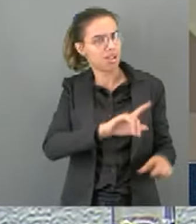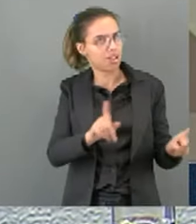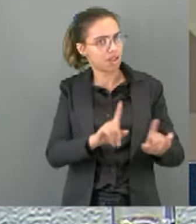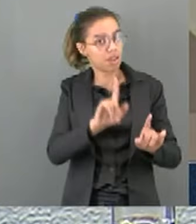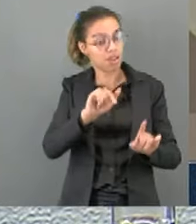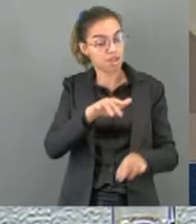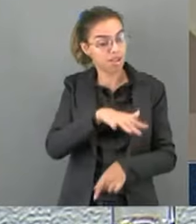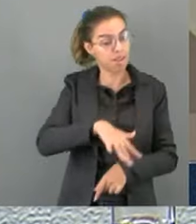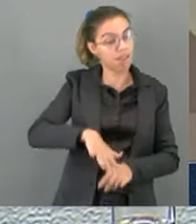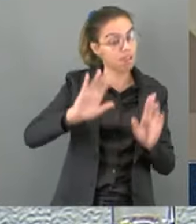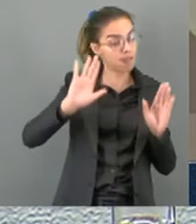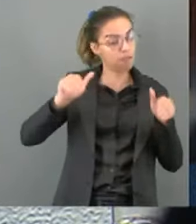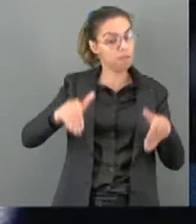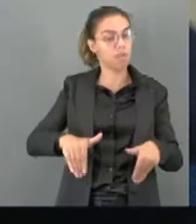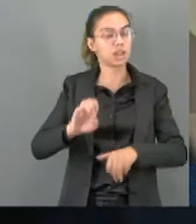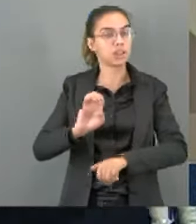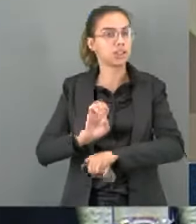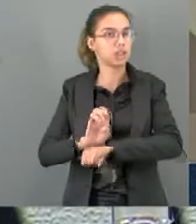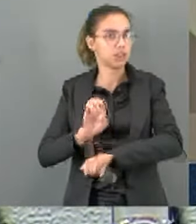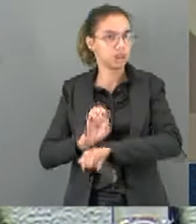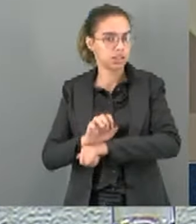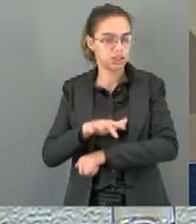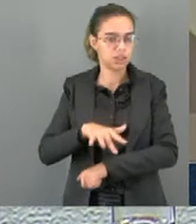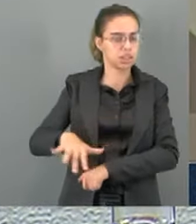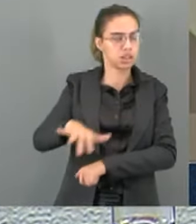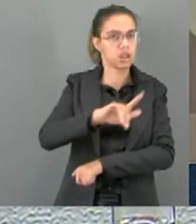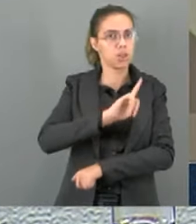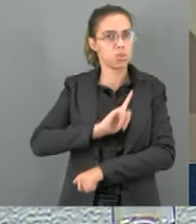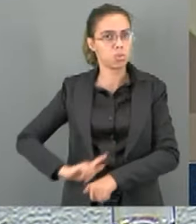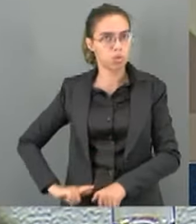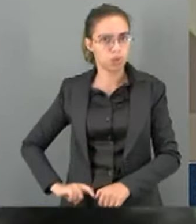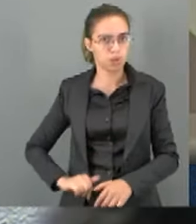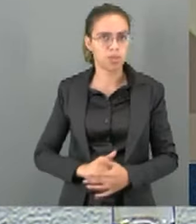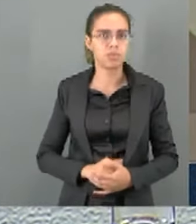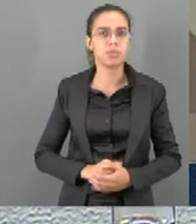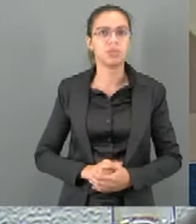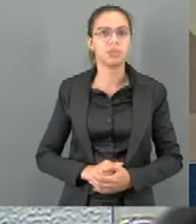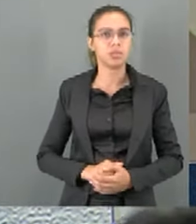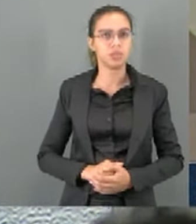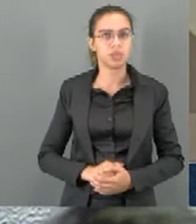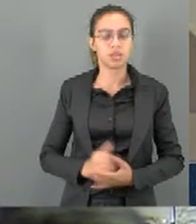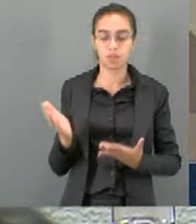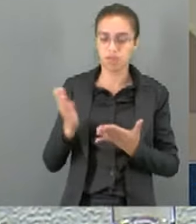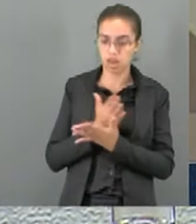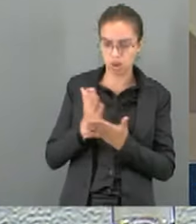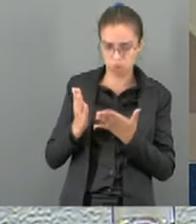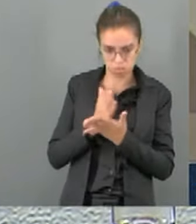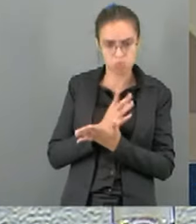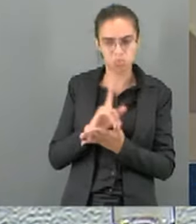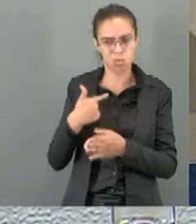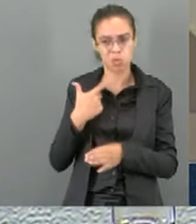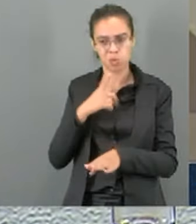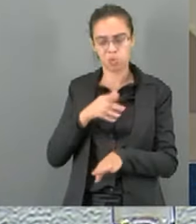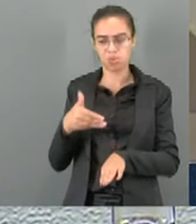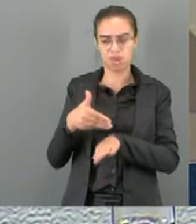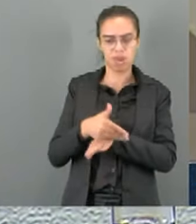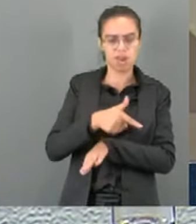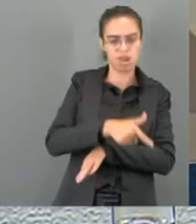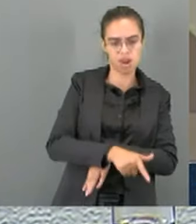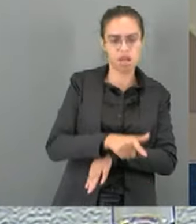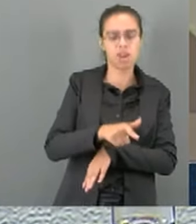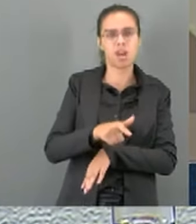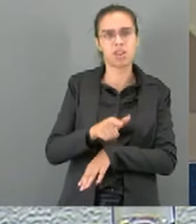estadual. A gente atua em algumas situações em razão, mediante autorização expressa do ministro da Justiça, em